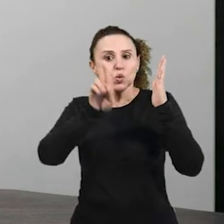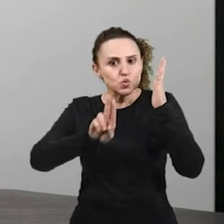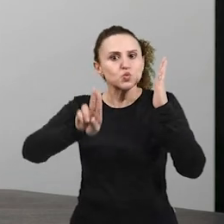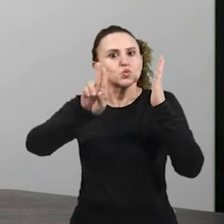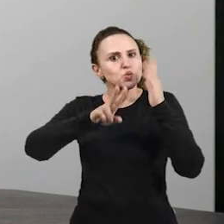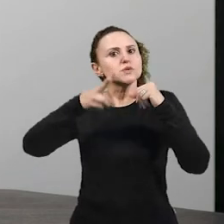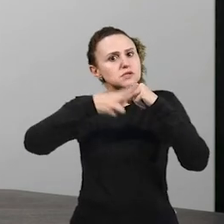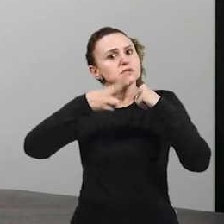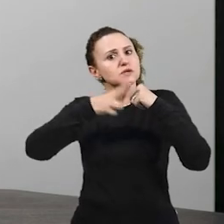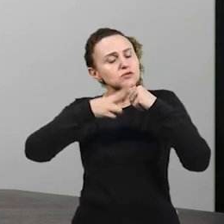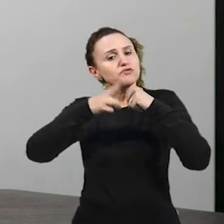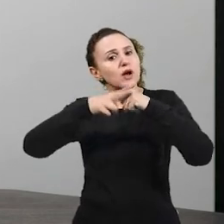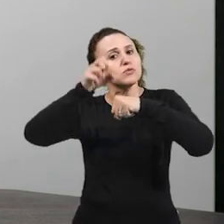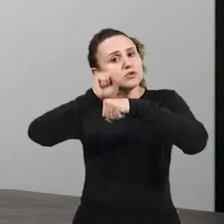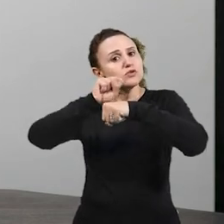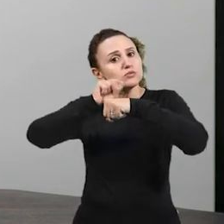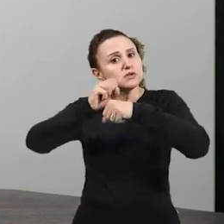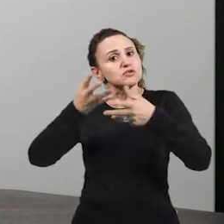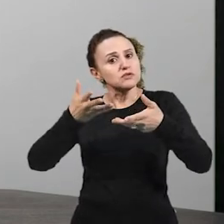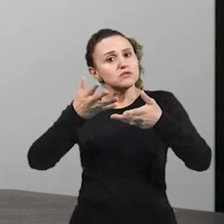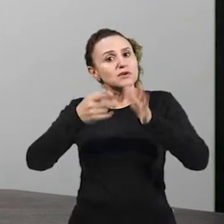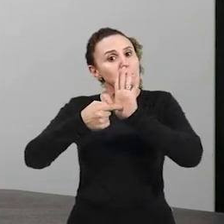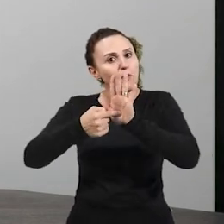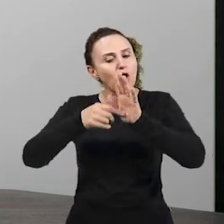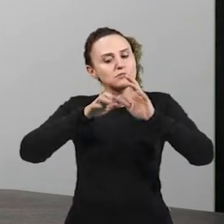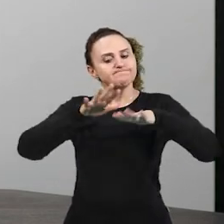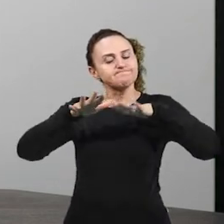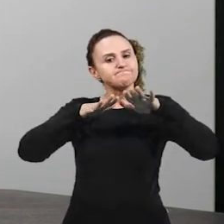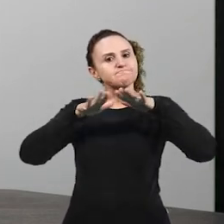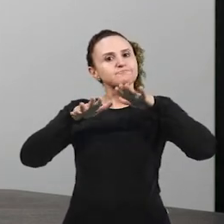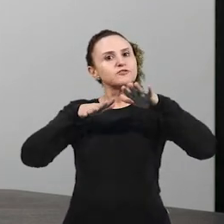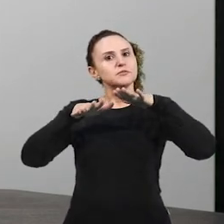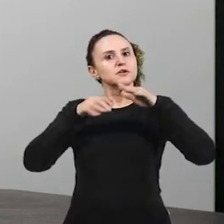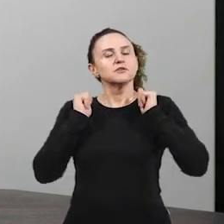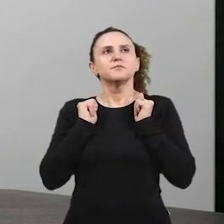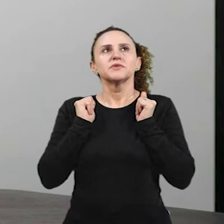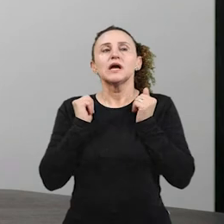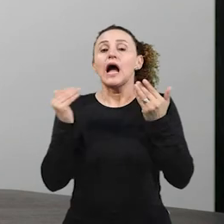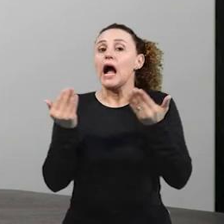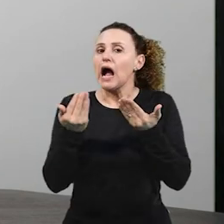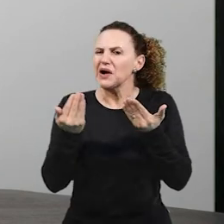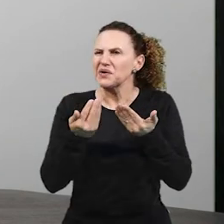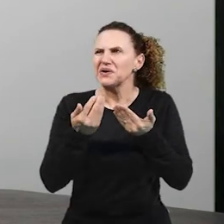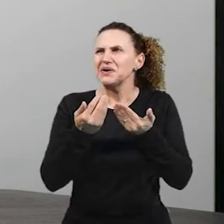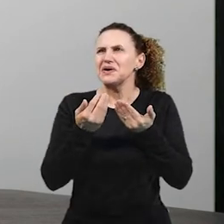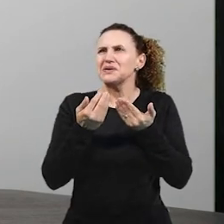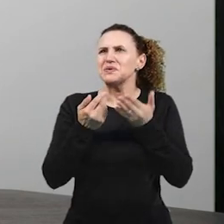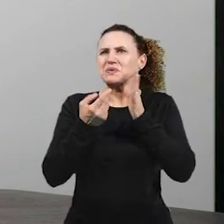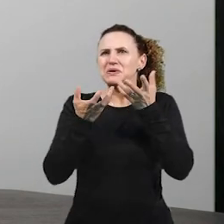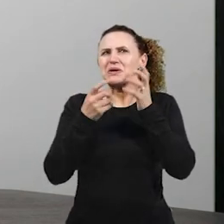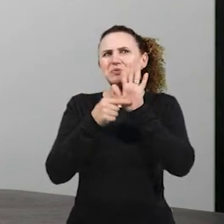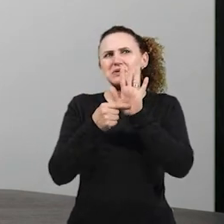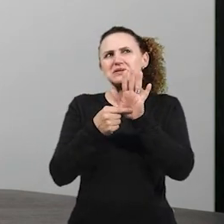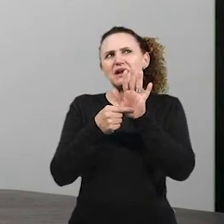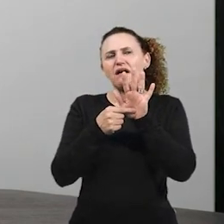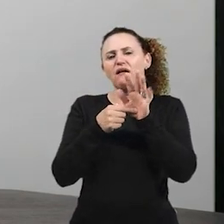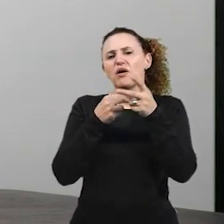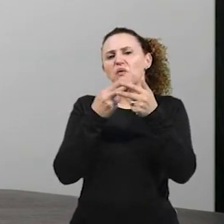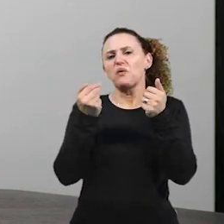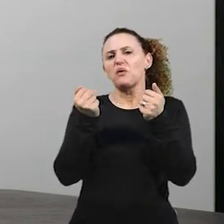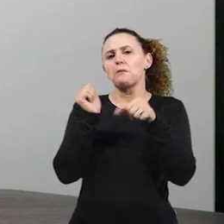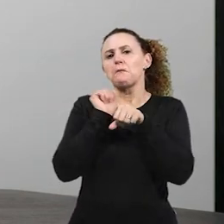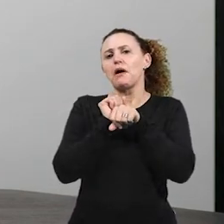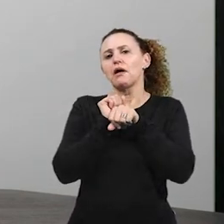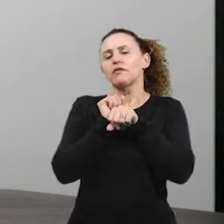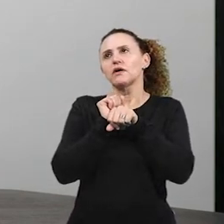usando o verbo e alguns substantivos que indicam movimento agora quando eu quero mostrar que algo está tão parado aí